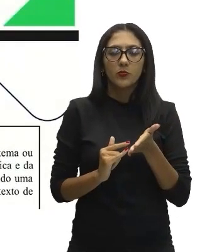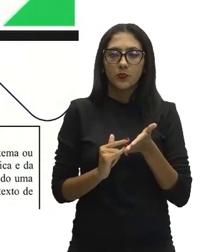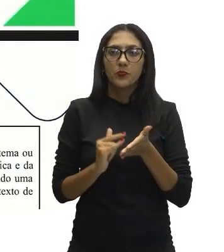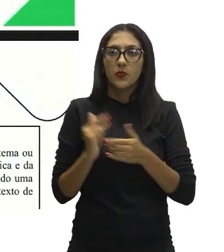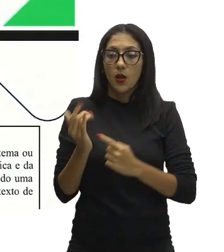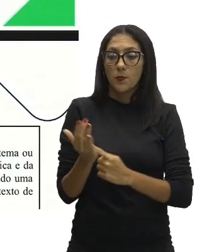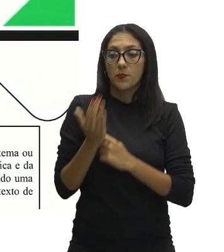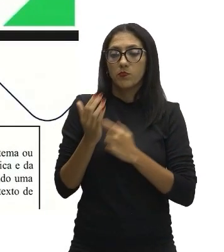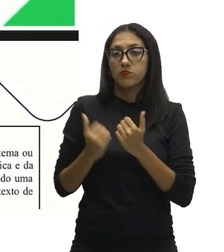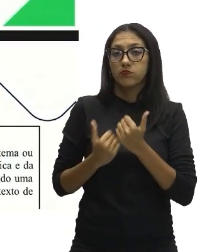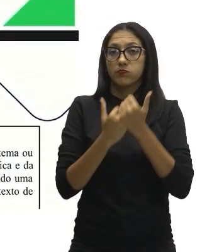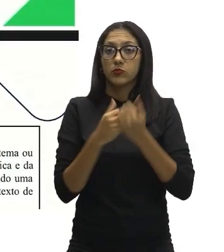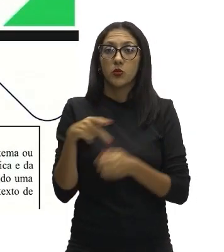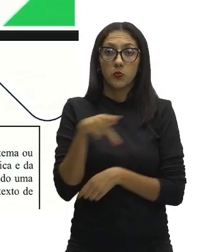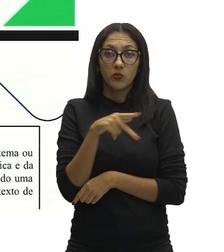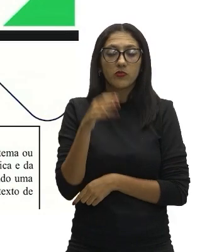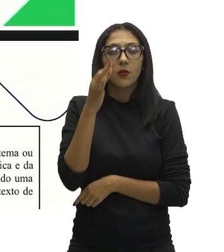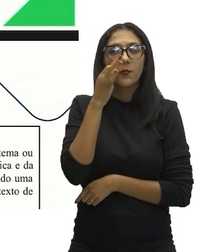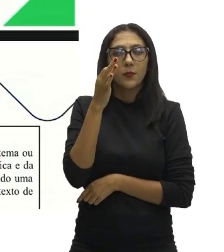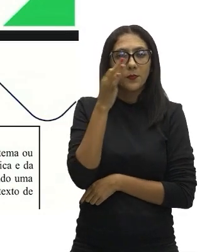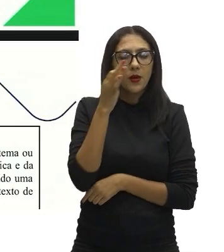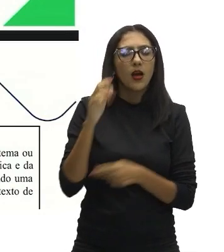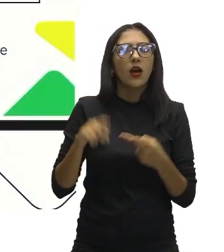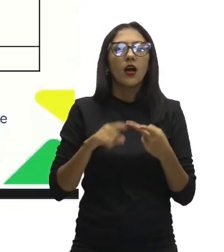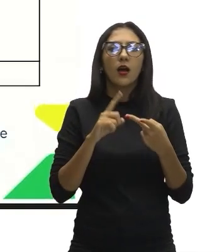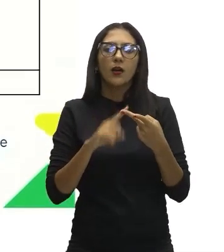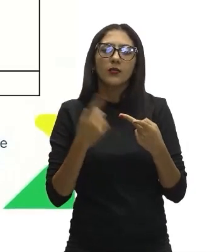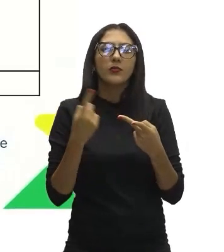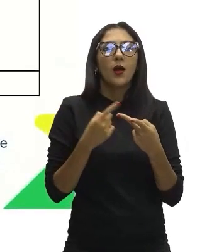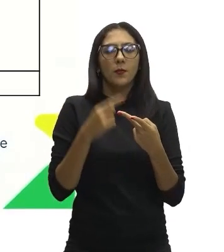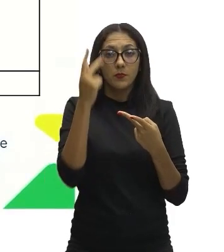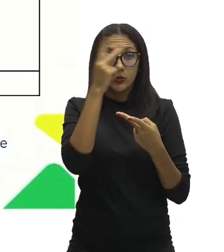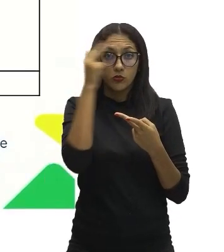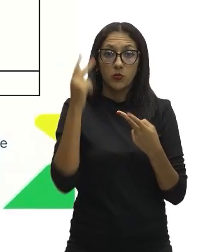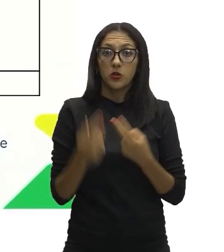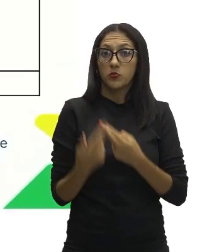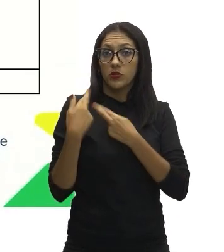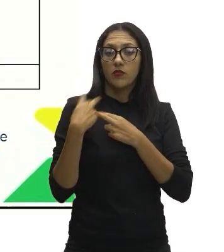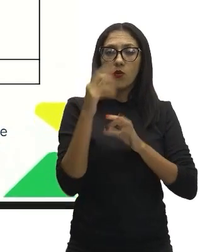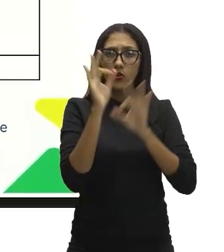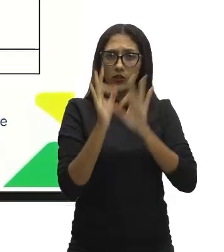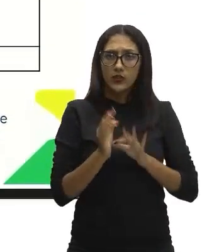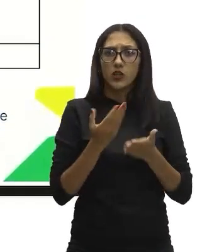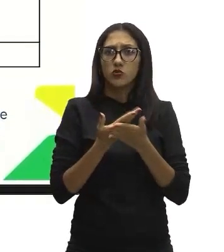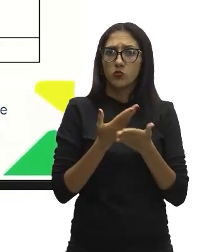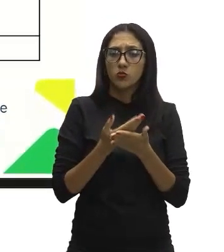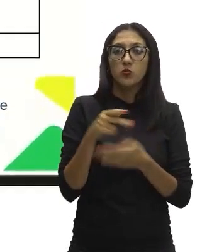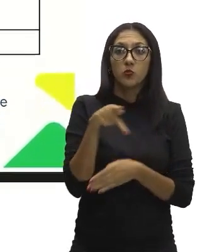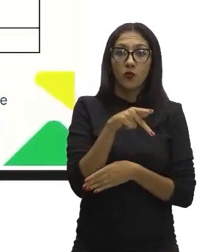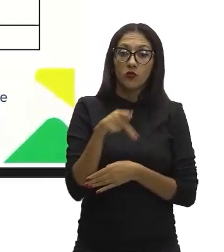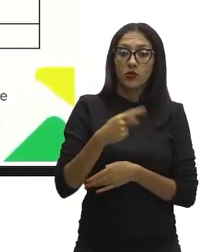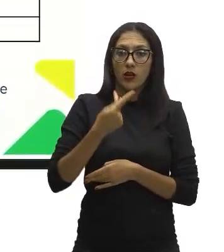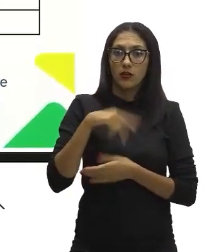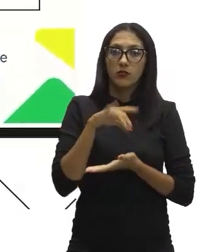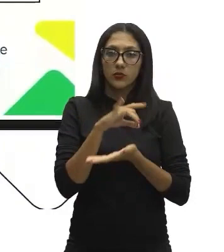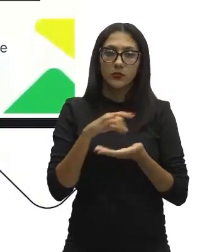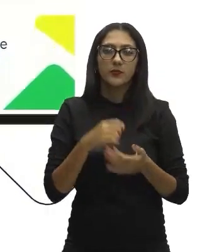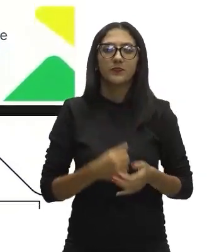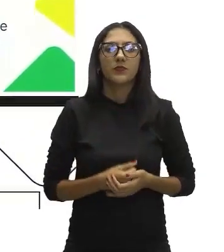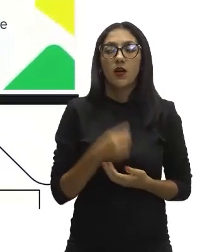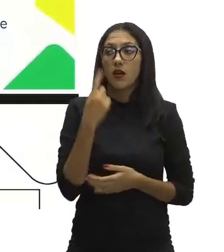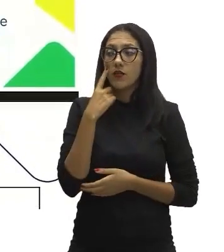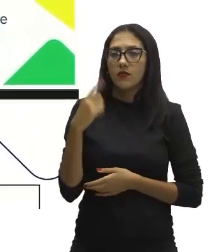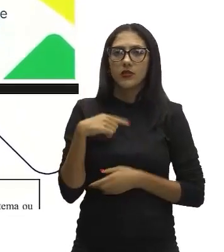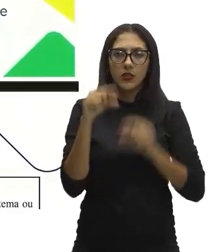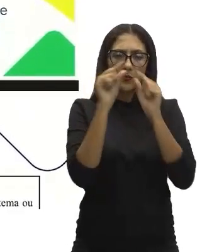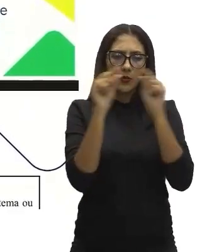professor ministrante, a nossa produtora. É o documento que traz aí um detalhamento de todo o plano de aula. Ele começa aqui pelo cabeçalho,